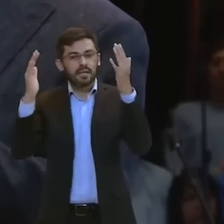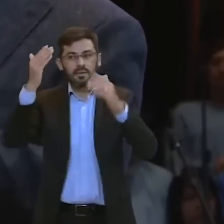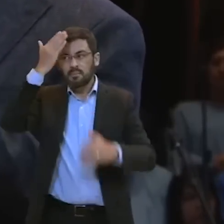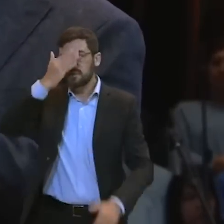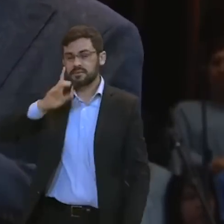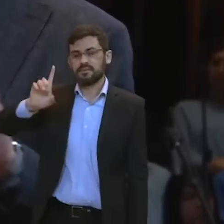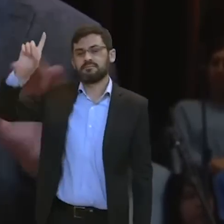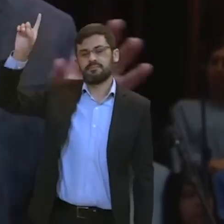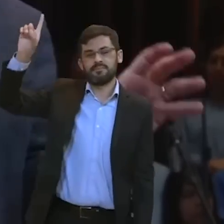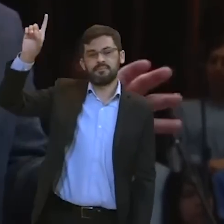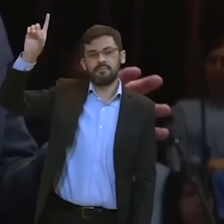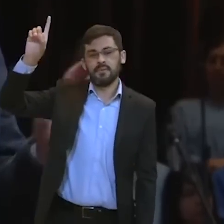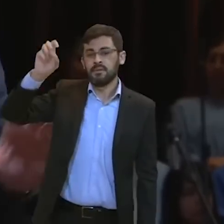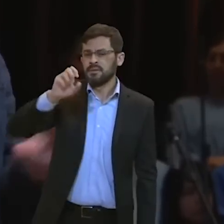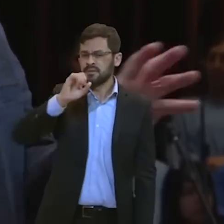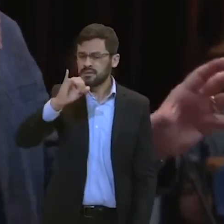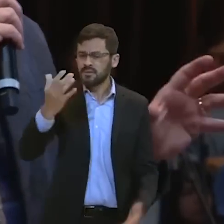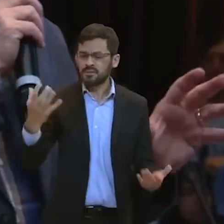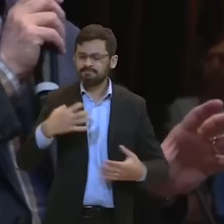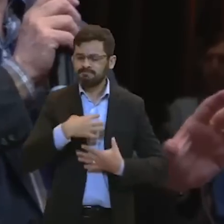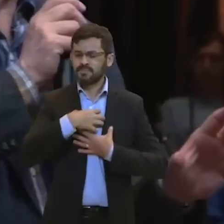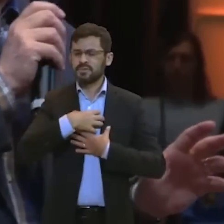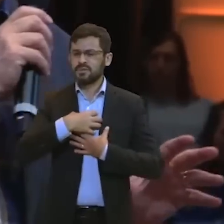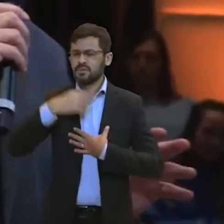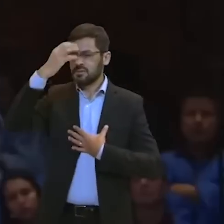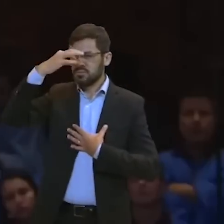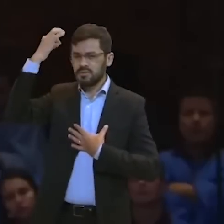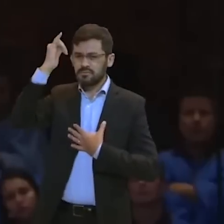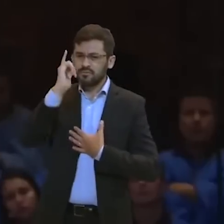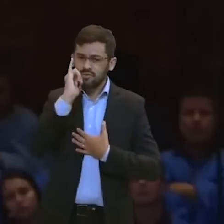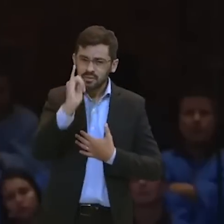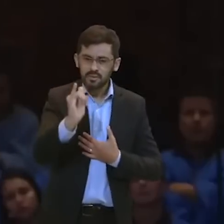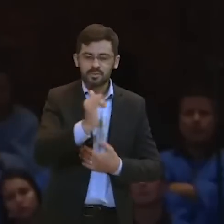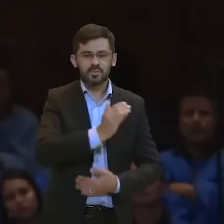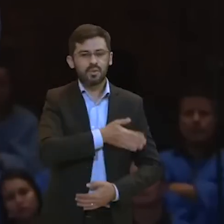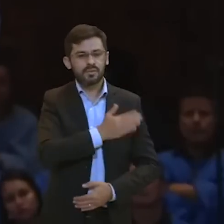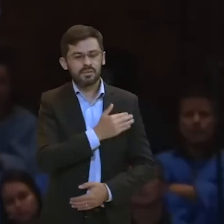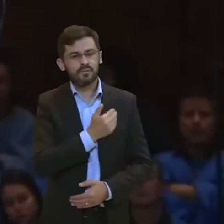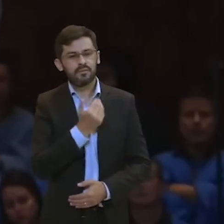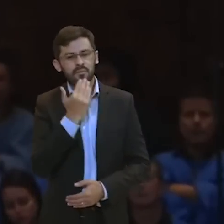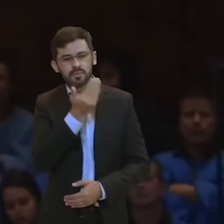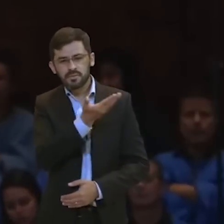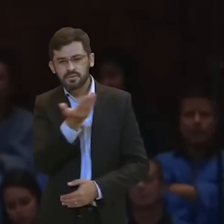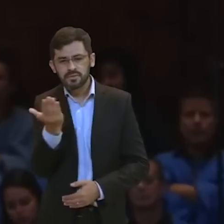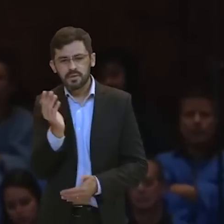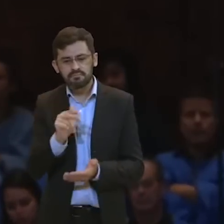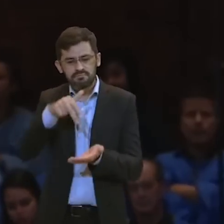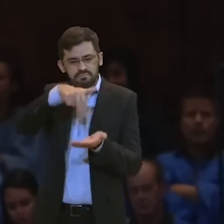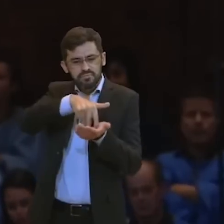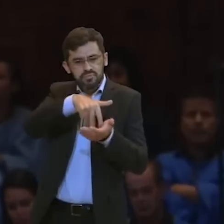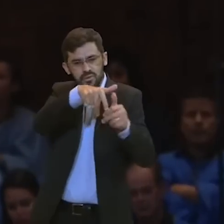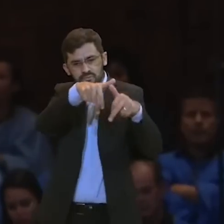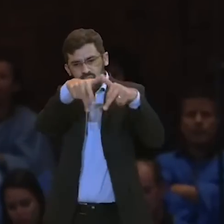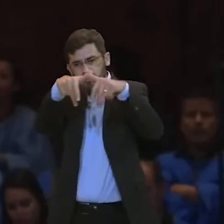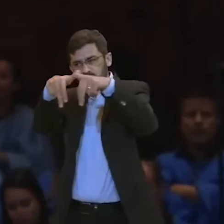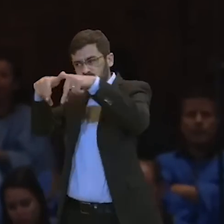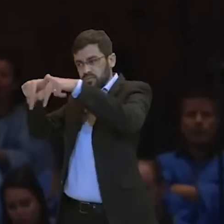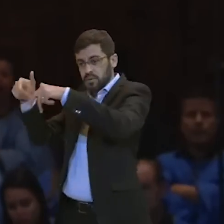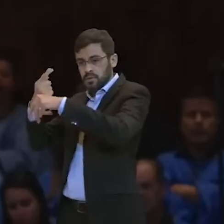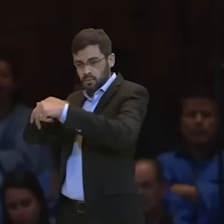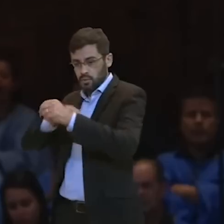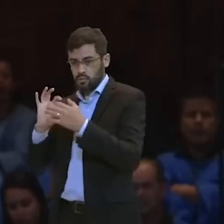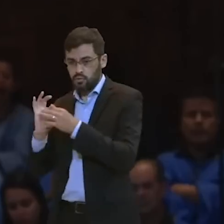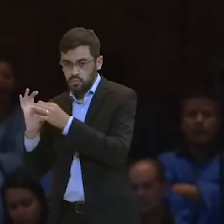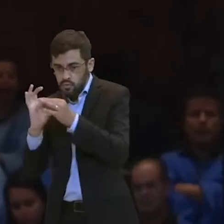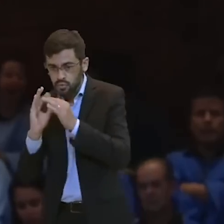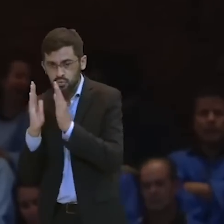Deus. Então, se você é essa pessoa a quem o Espírito Santo está falando, eu vou te convidar a sair do seu lugar, vir aqui para a gente orar